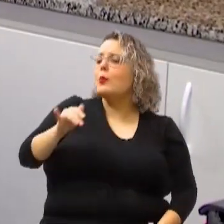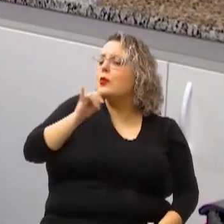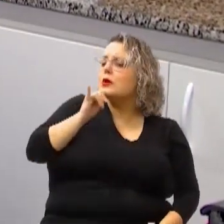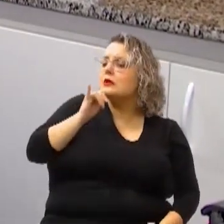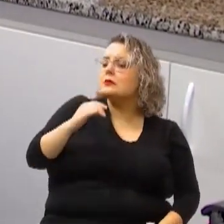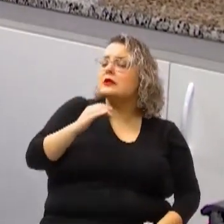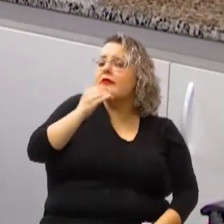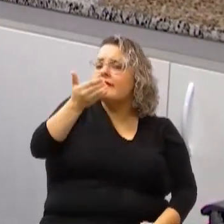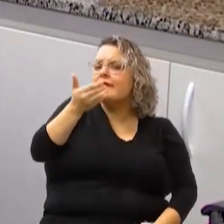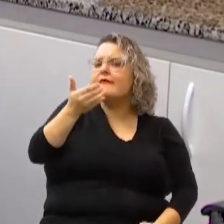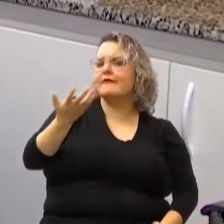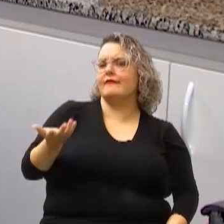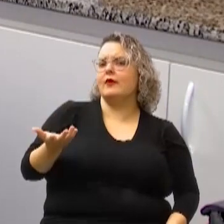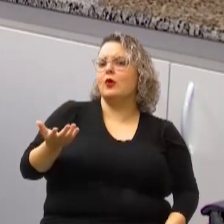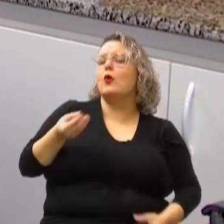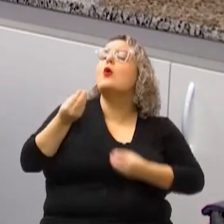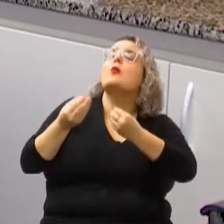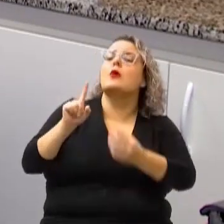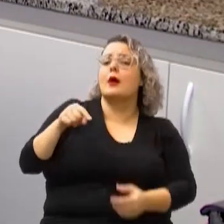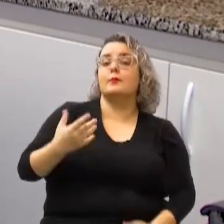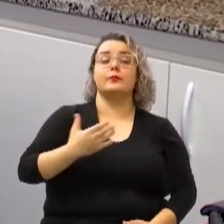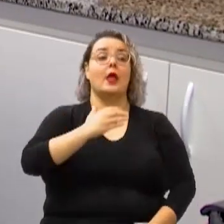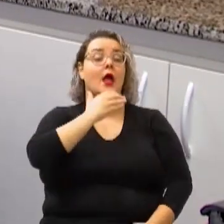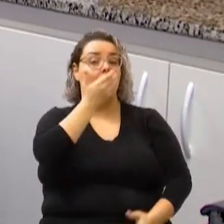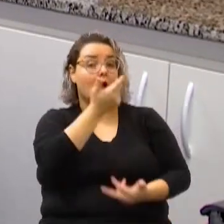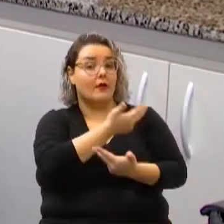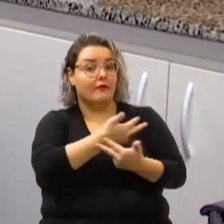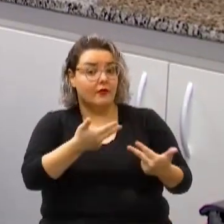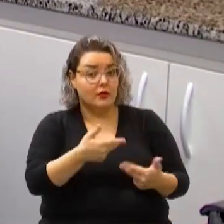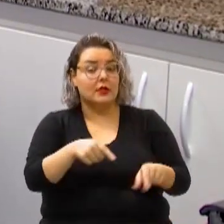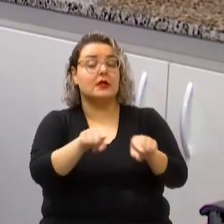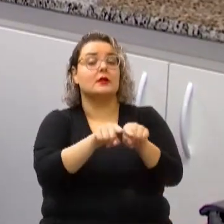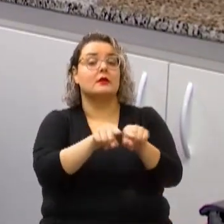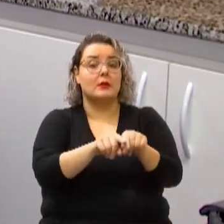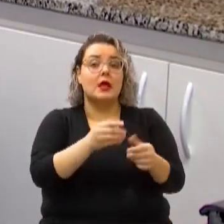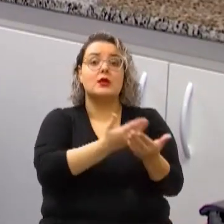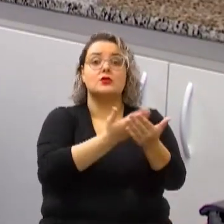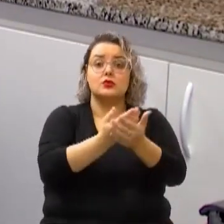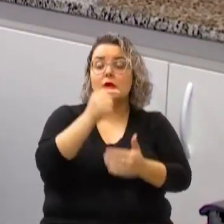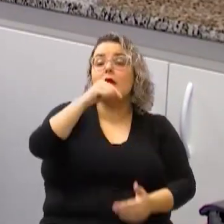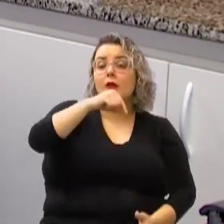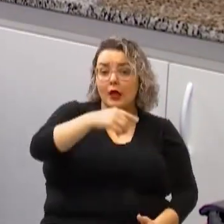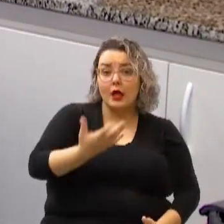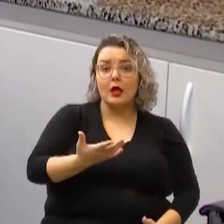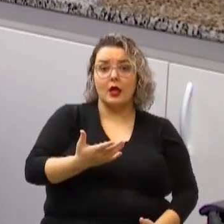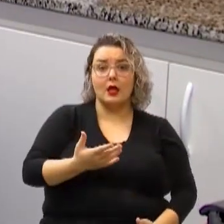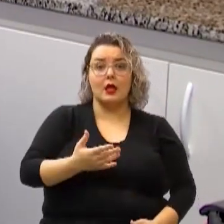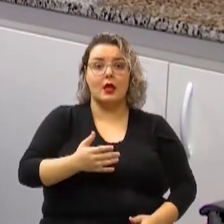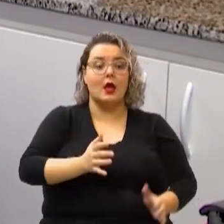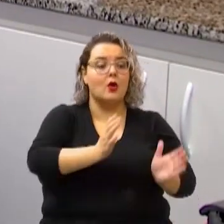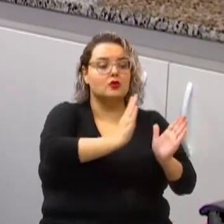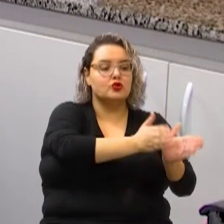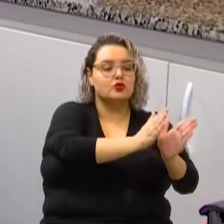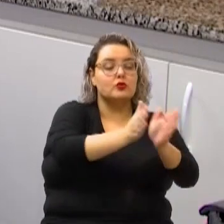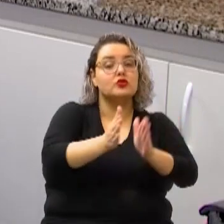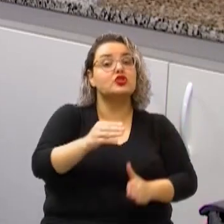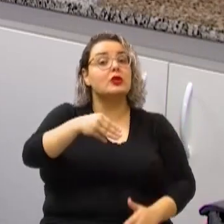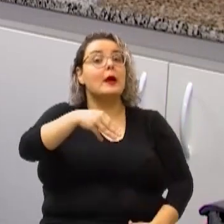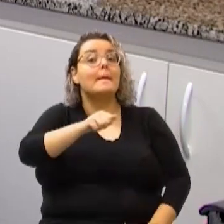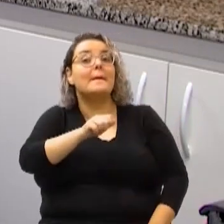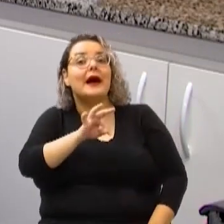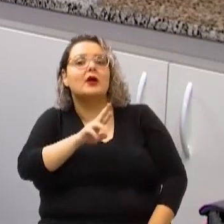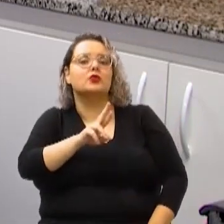exemplo, dessa fruta da maçã? Certo. A fruta, outra vertente que a gente também tem estudado aqui é sobre os estágios de